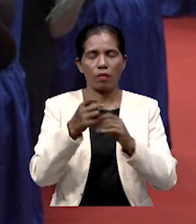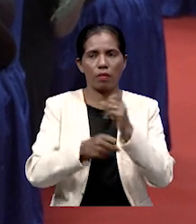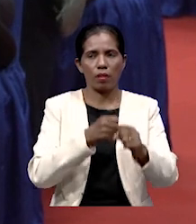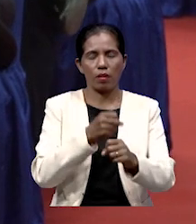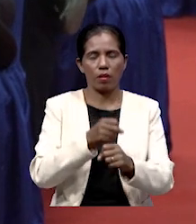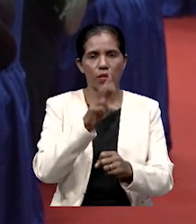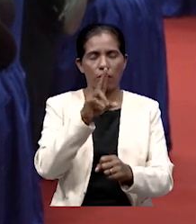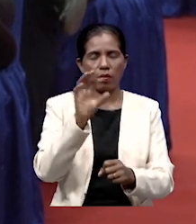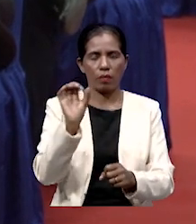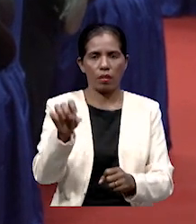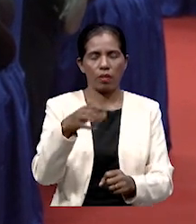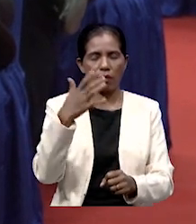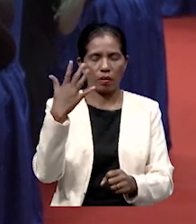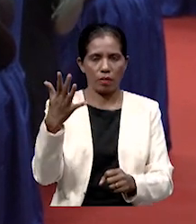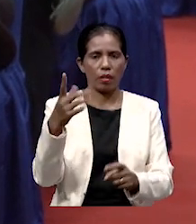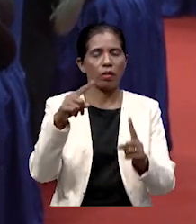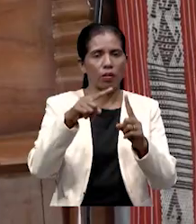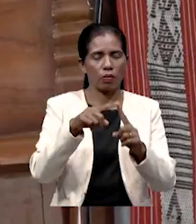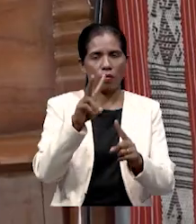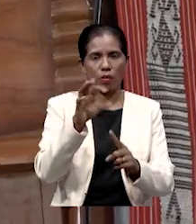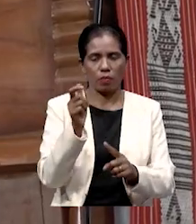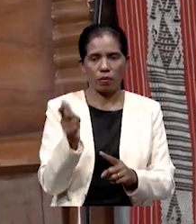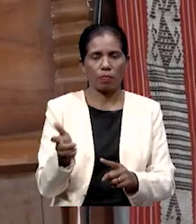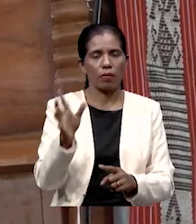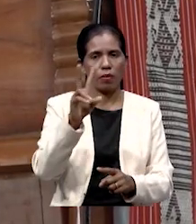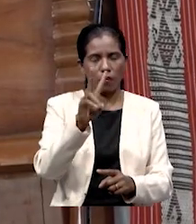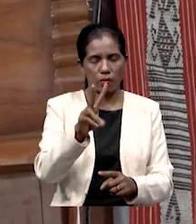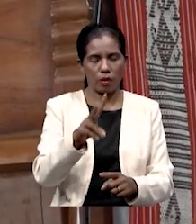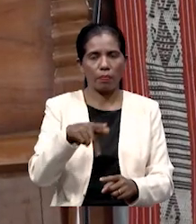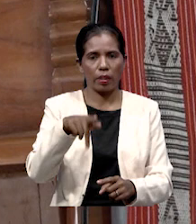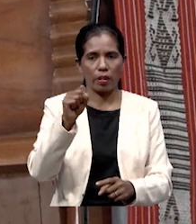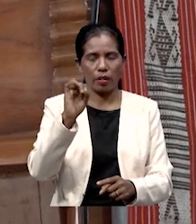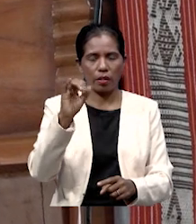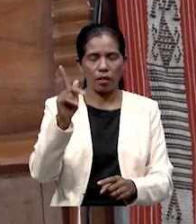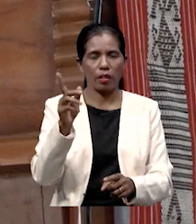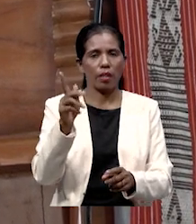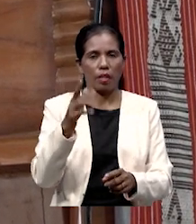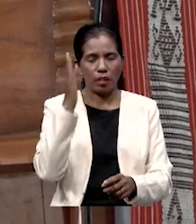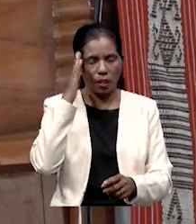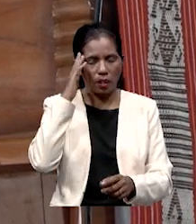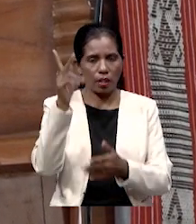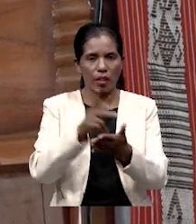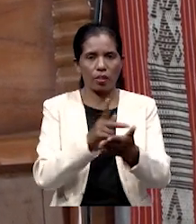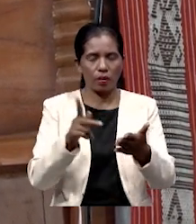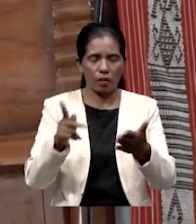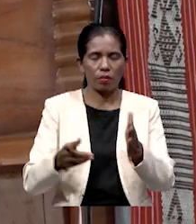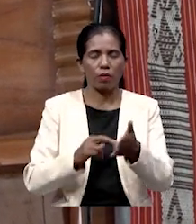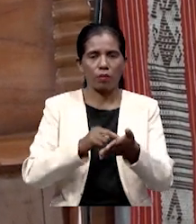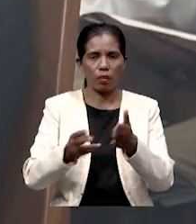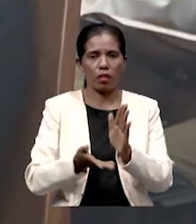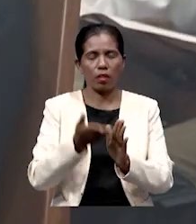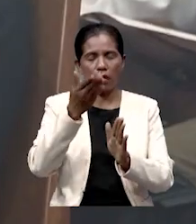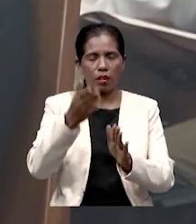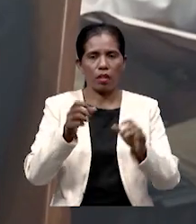Rihonrua Sanulures em Lima, Toho Rihonrua Ronulures em Rua, PSIC consegue detectar caso crime, o número NBAS, não